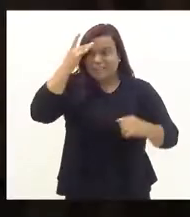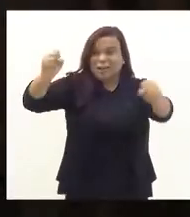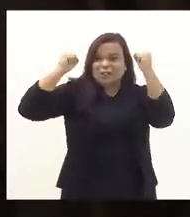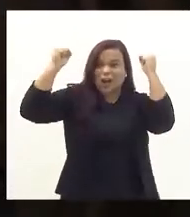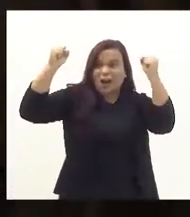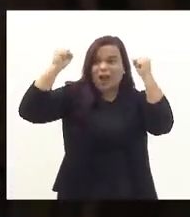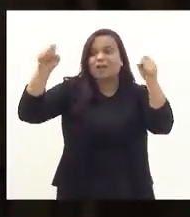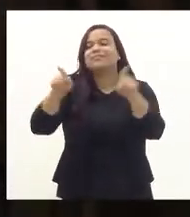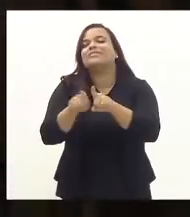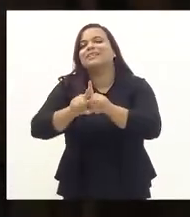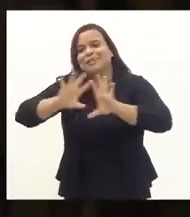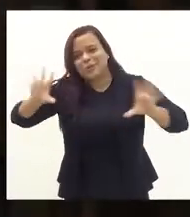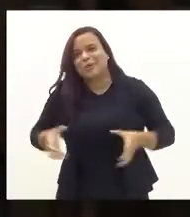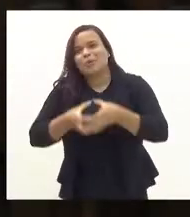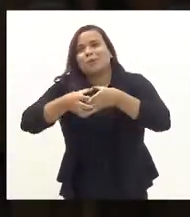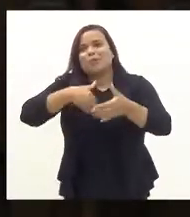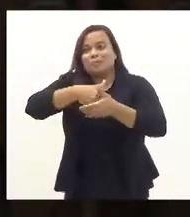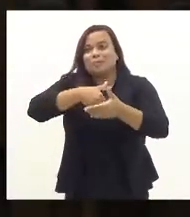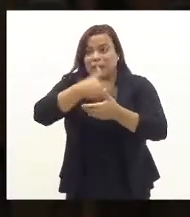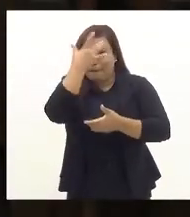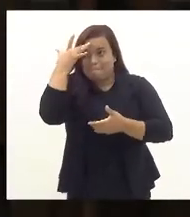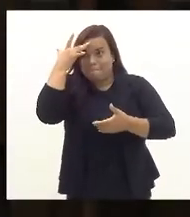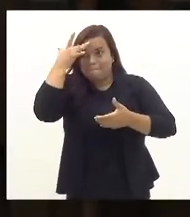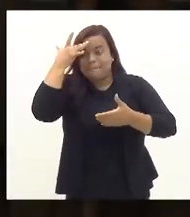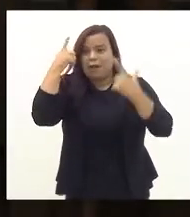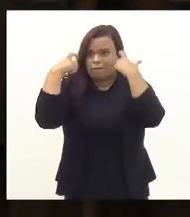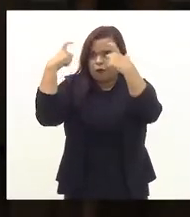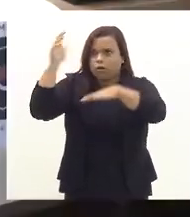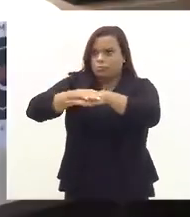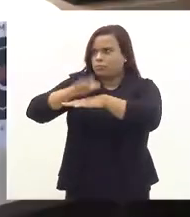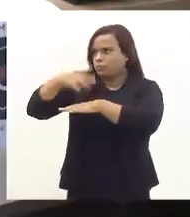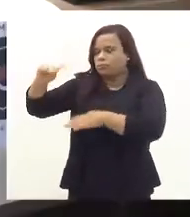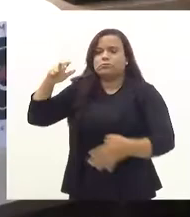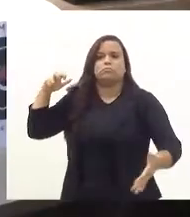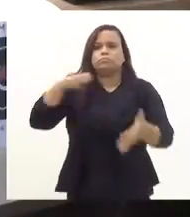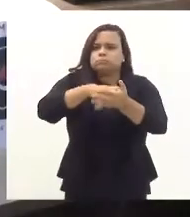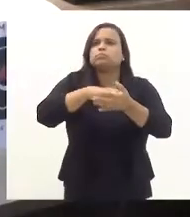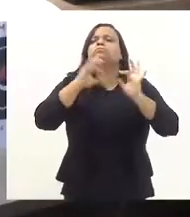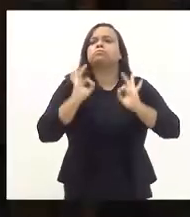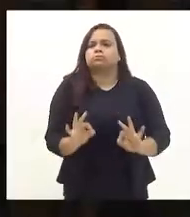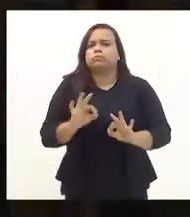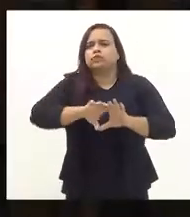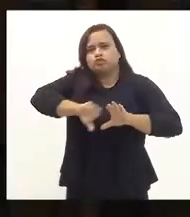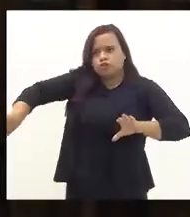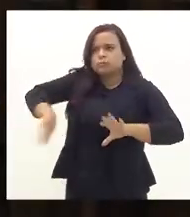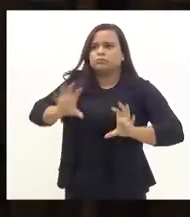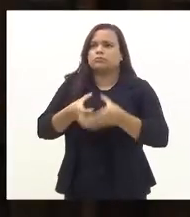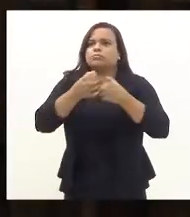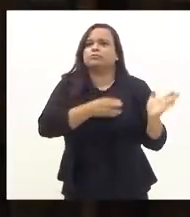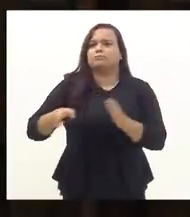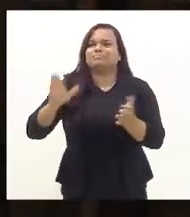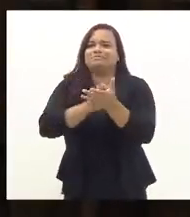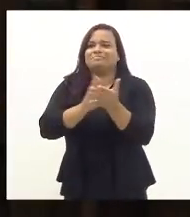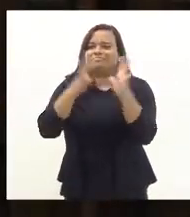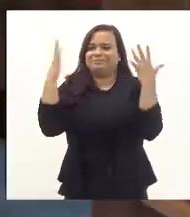clube, e que o agressor pague pela agressão e seja excluído das suas torcidas.